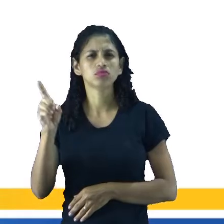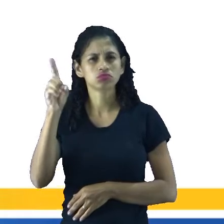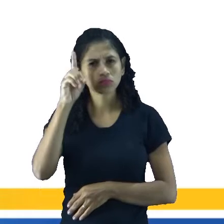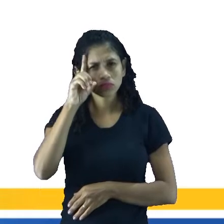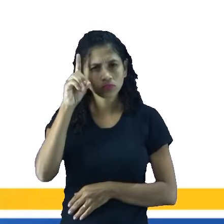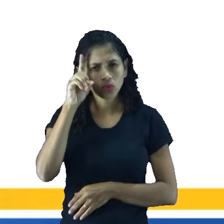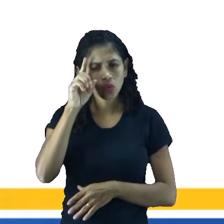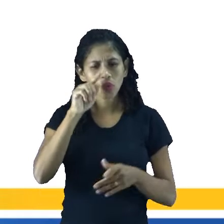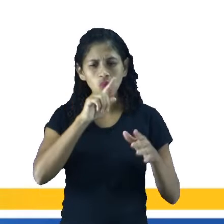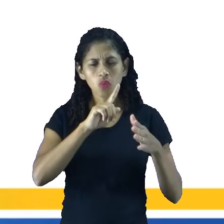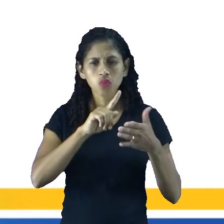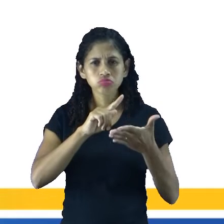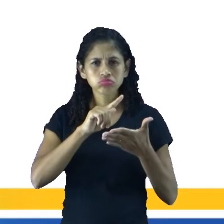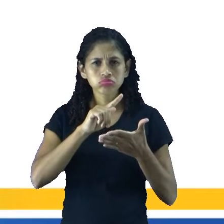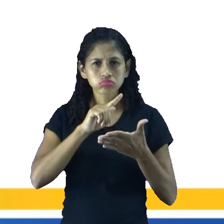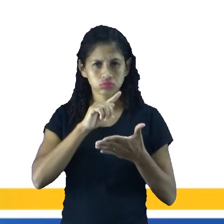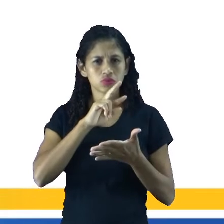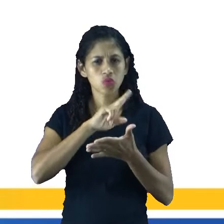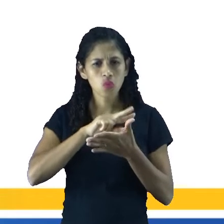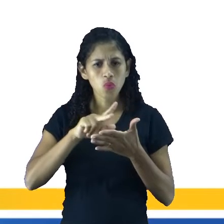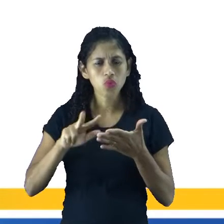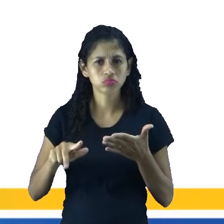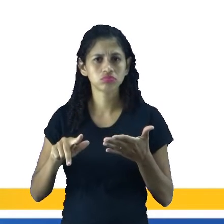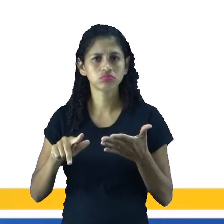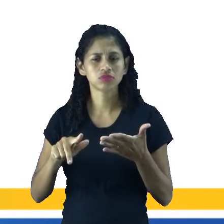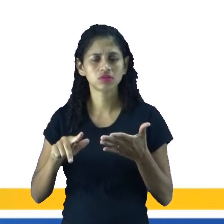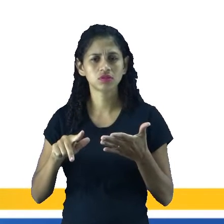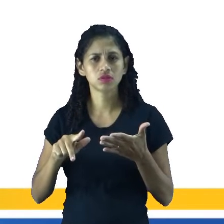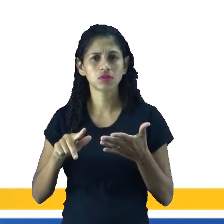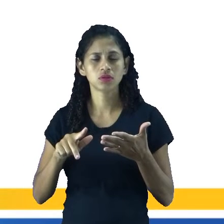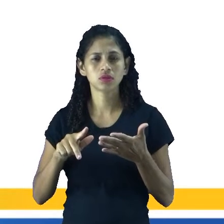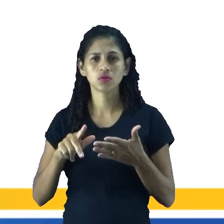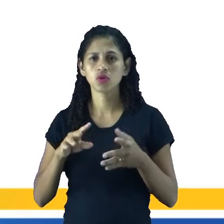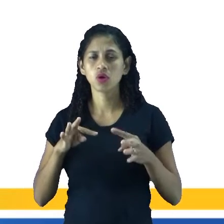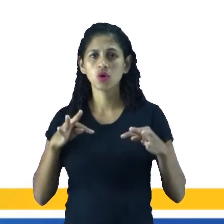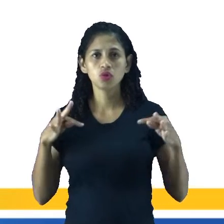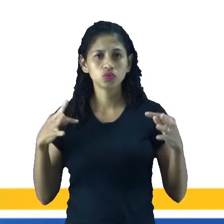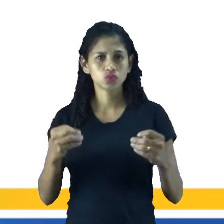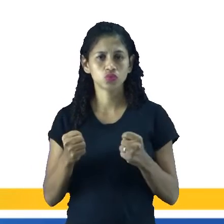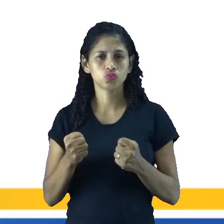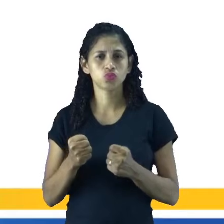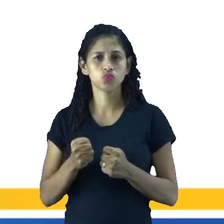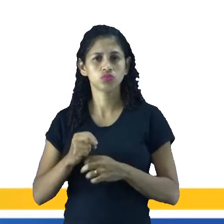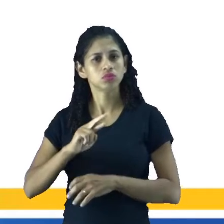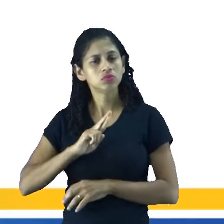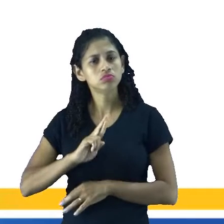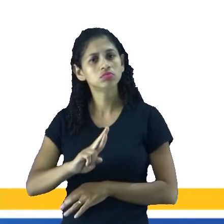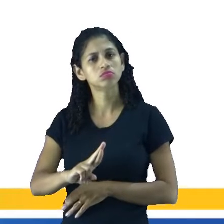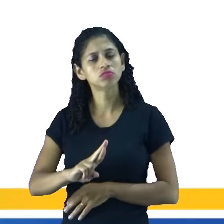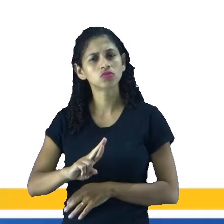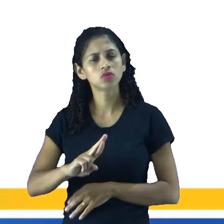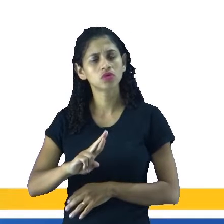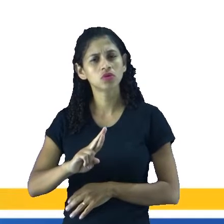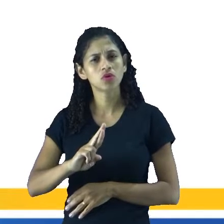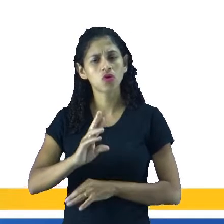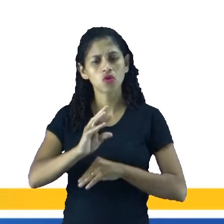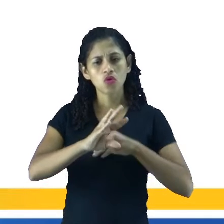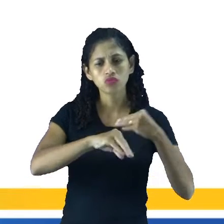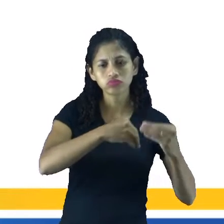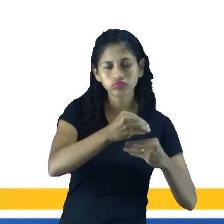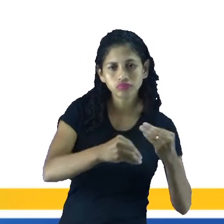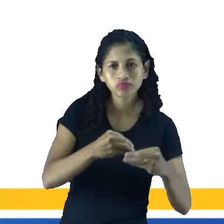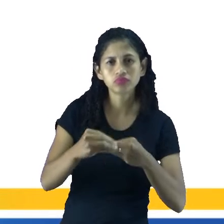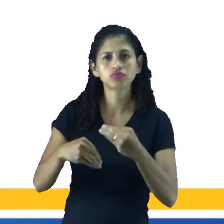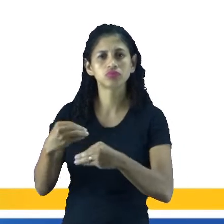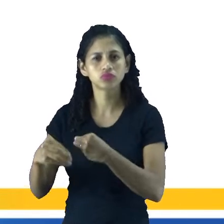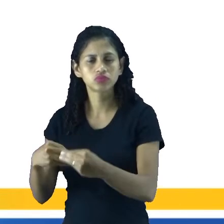nem tudo vai ser constituído de um tipo de moléculas. E sim, vai ser resultado aí de várias misturas compostas